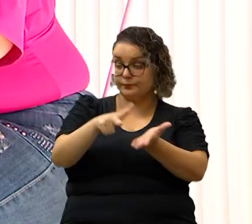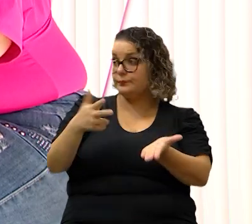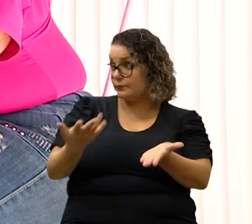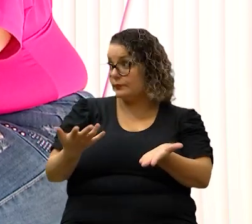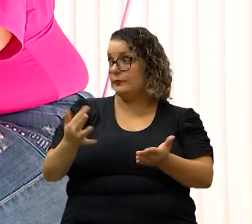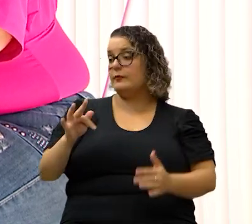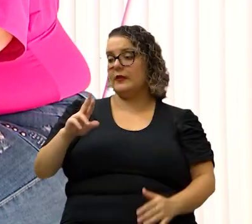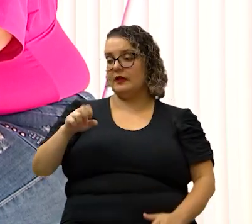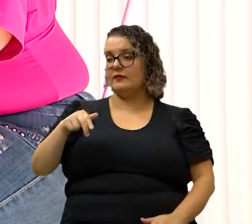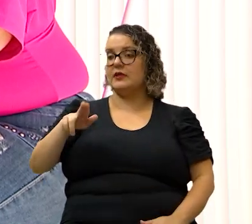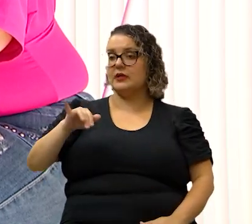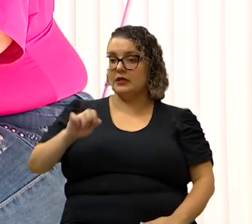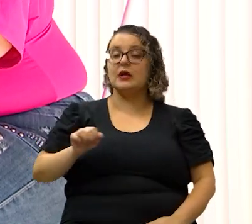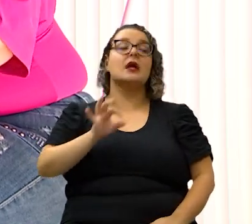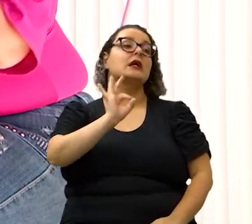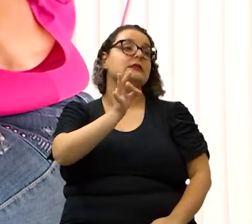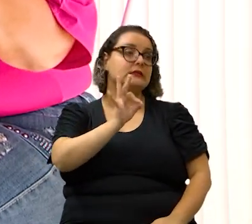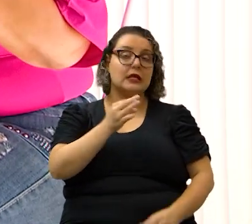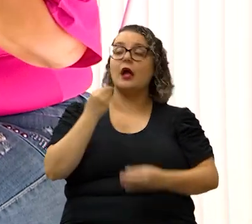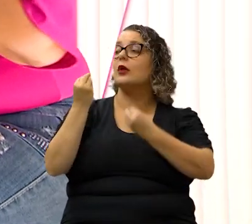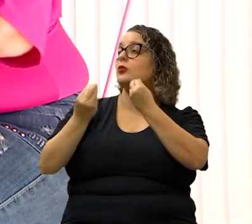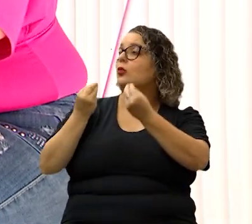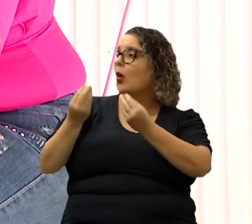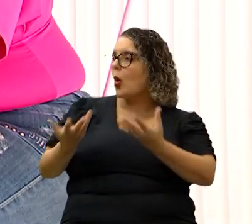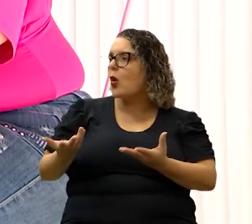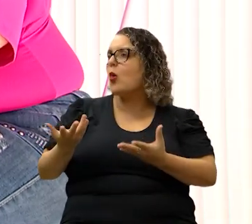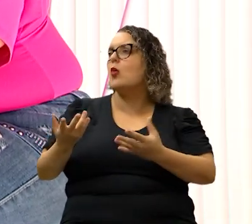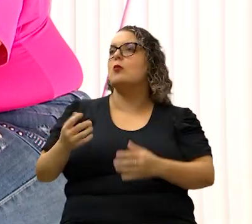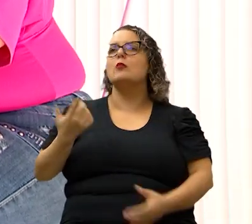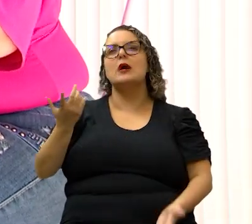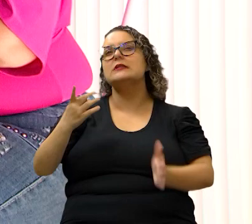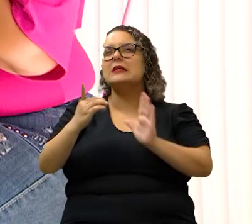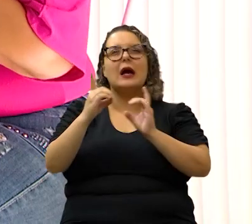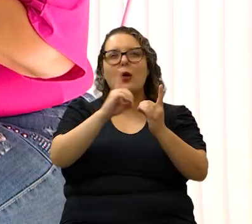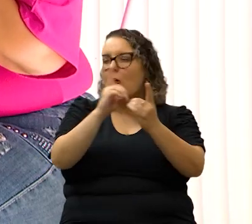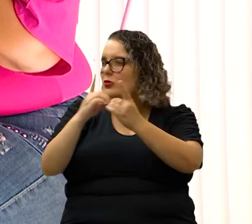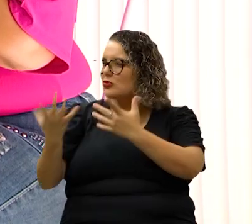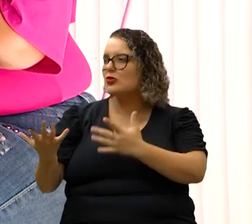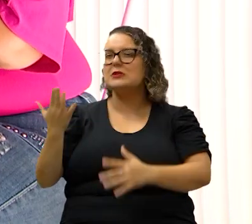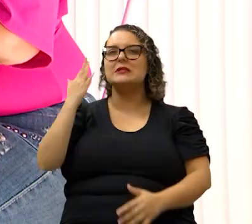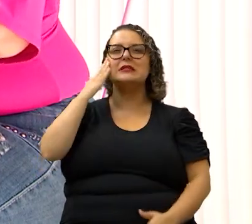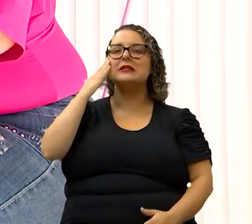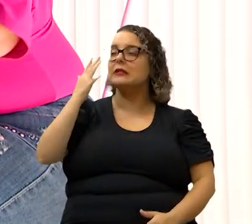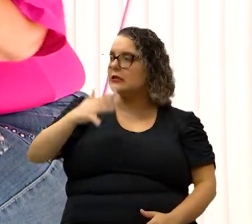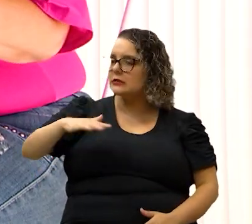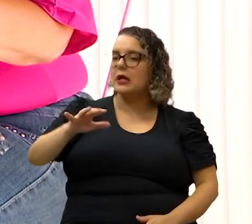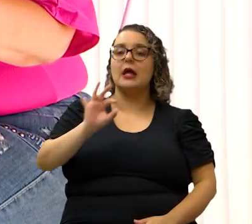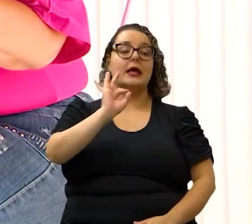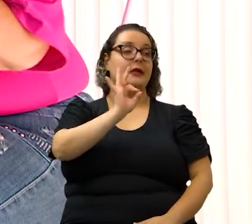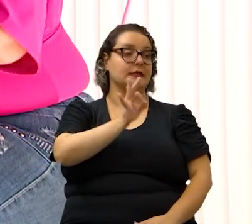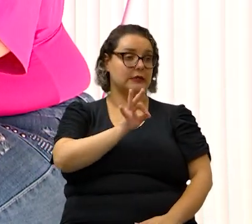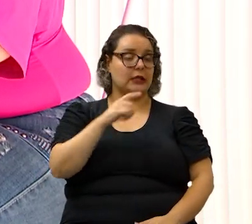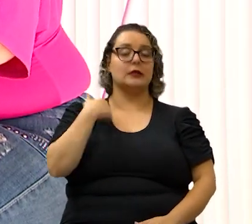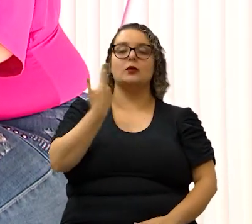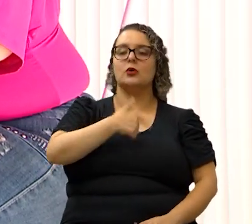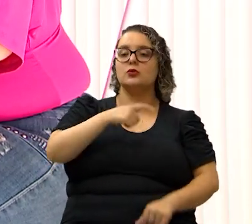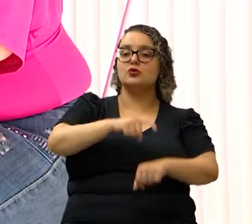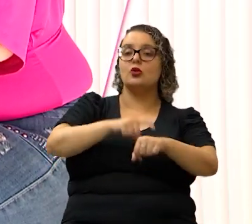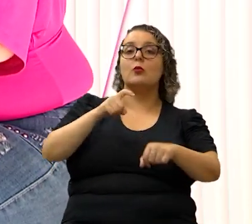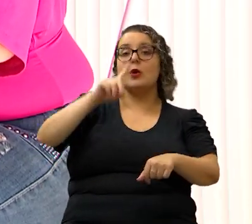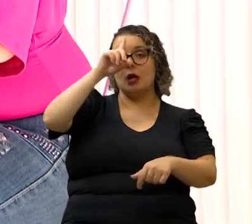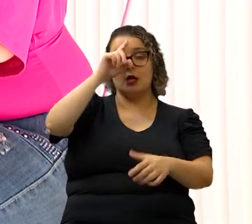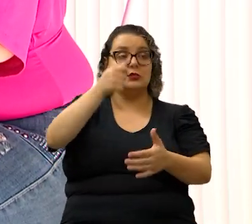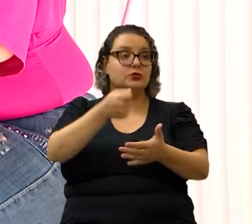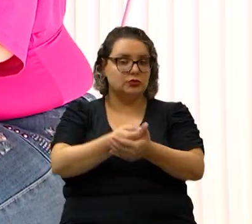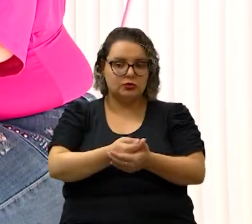da regulamentação das franquias. Exatamente. Como que você também buscou essa consultoria, buscou entender esse universo? Exatamente. A gente está